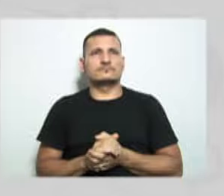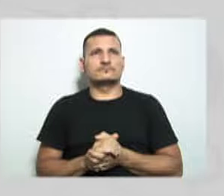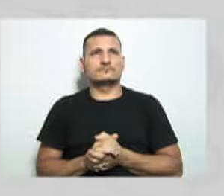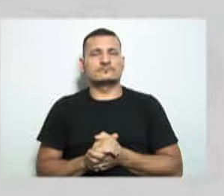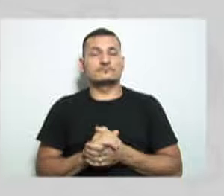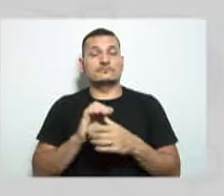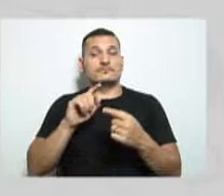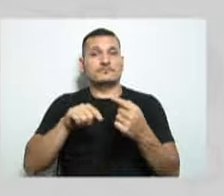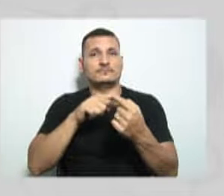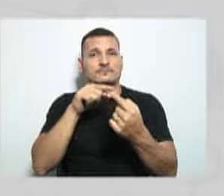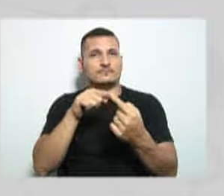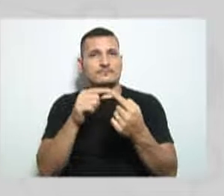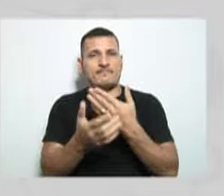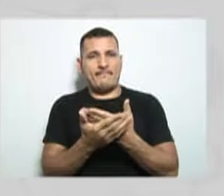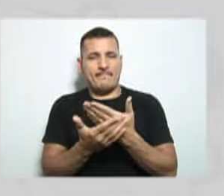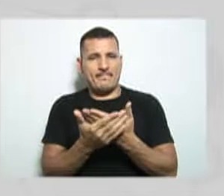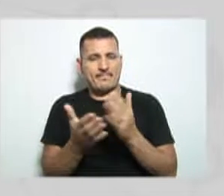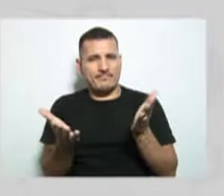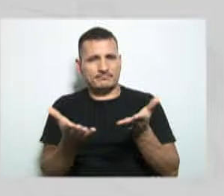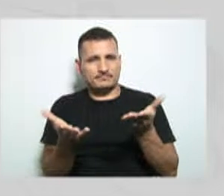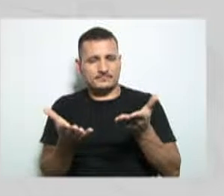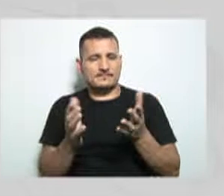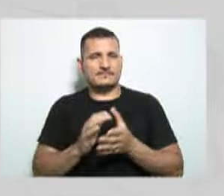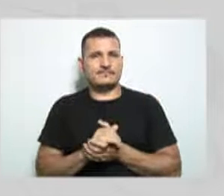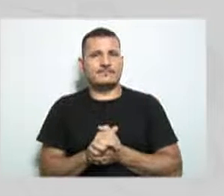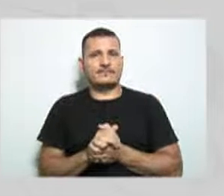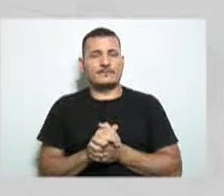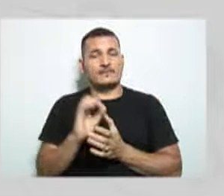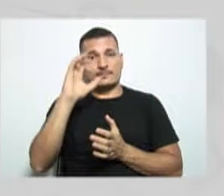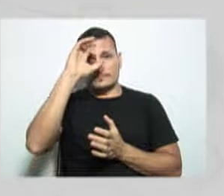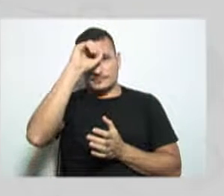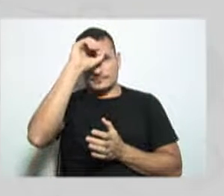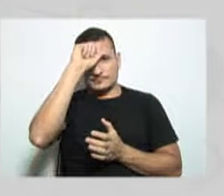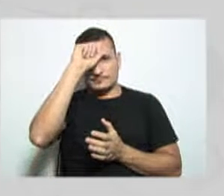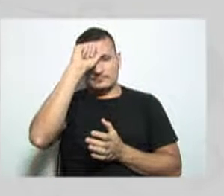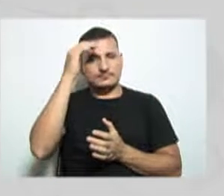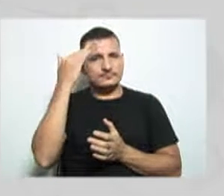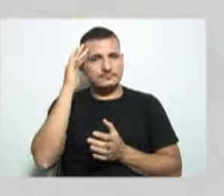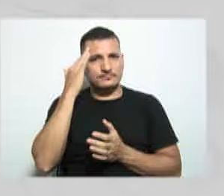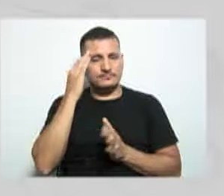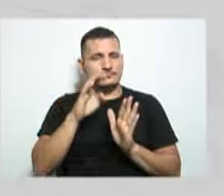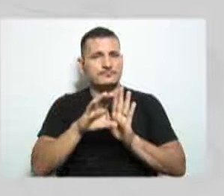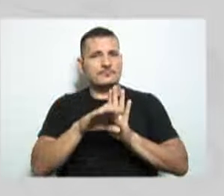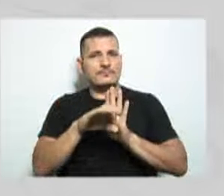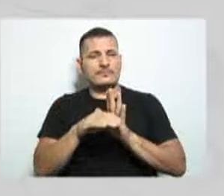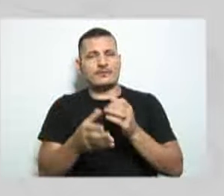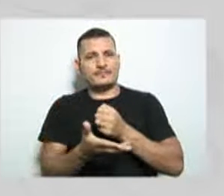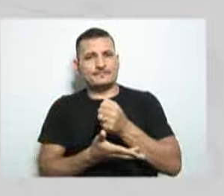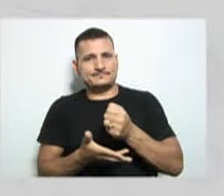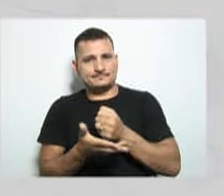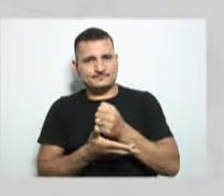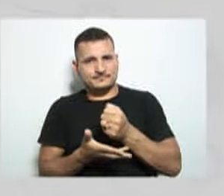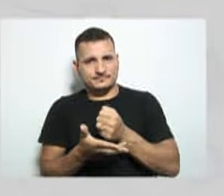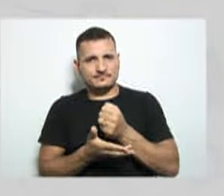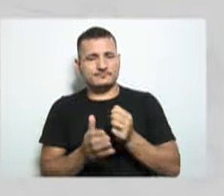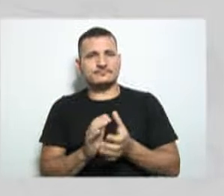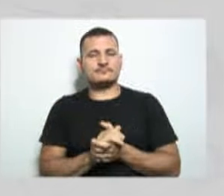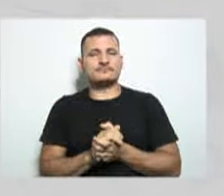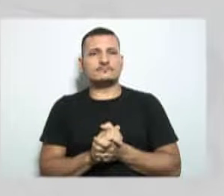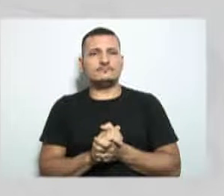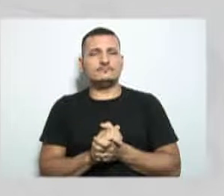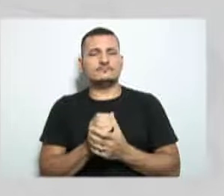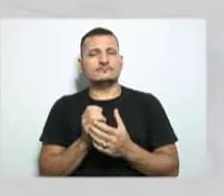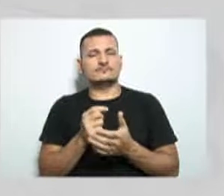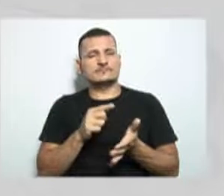Os objetivos dessa disciplina, nós vamos aprender a compreender os conceitos básicos de tributos e sua contabilização voltados